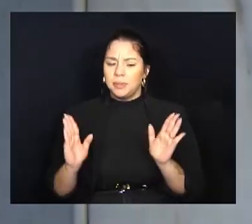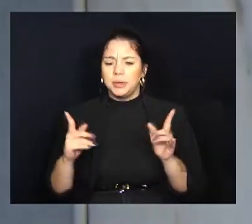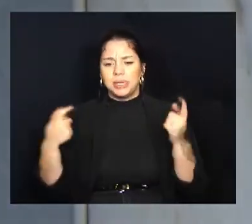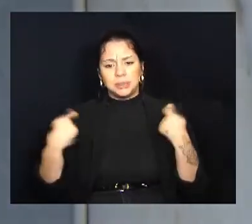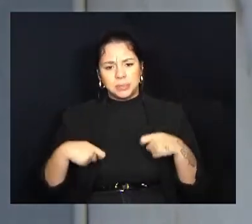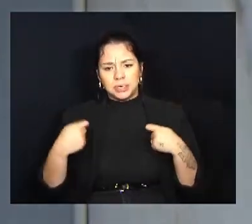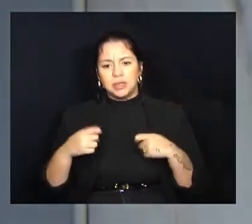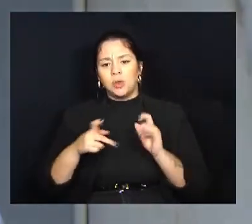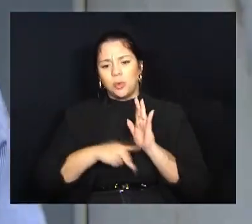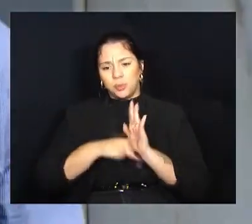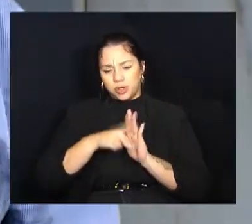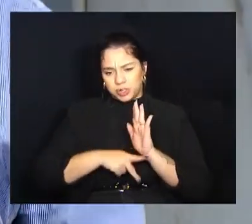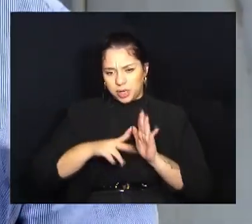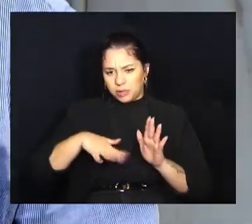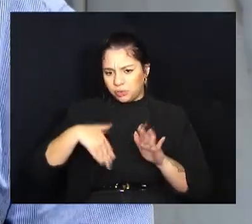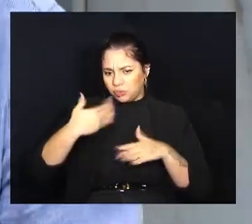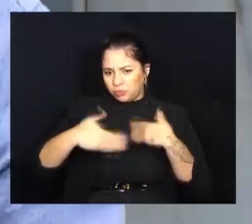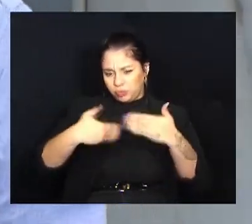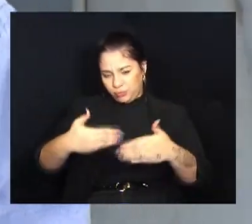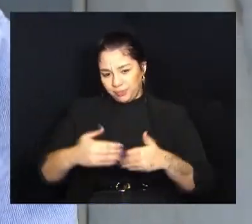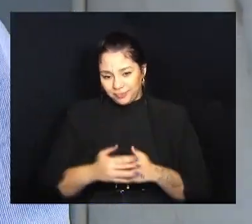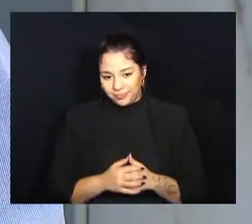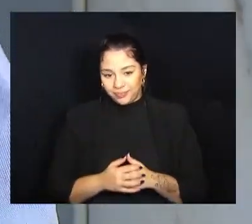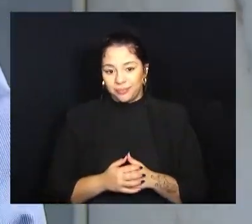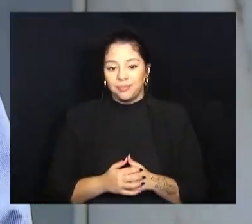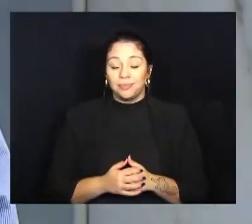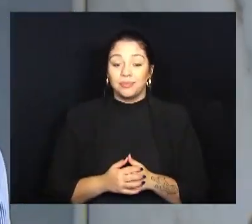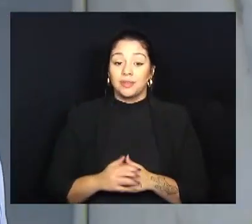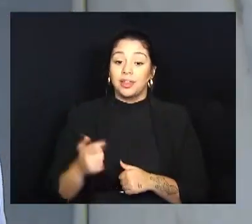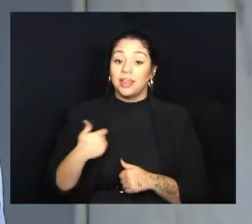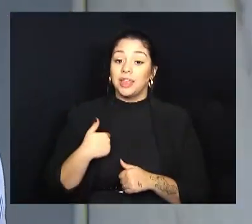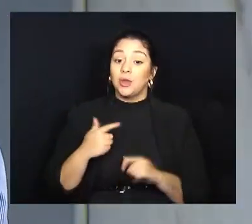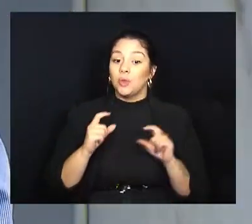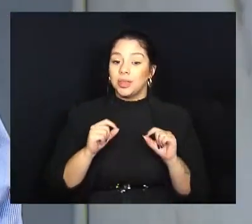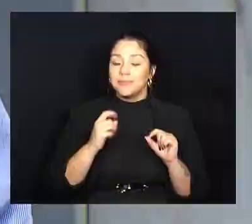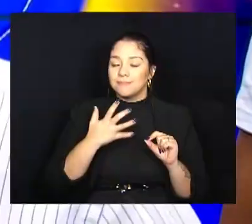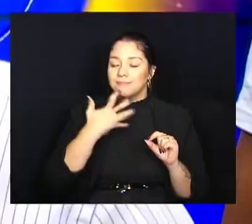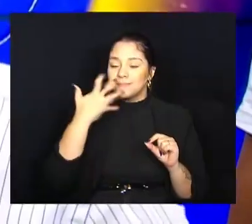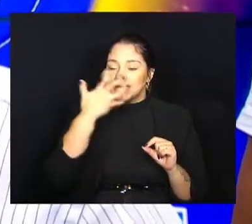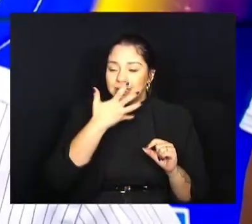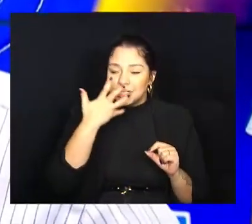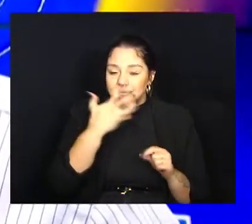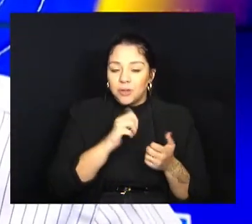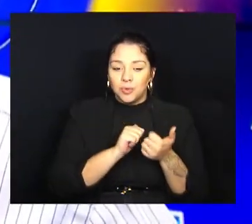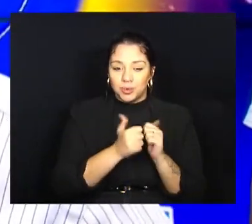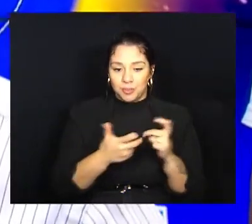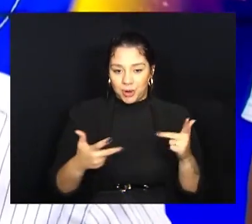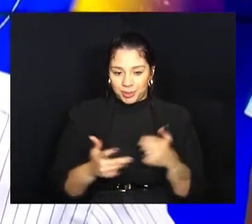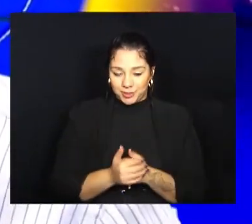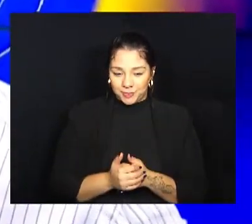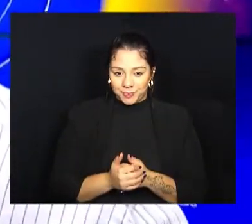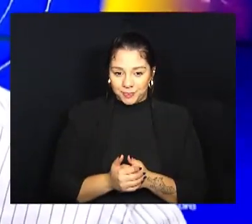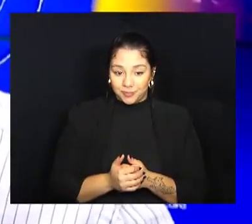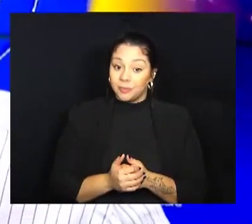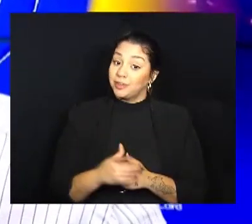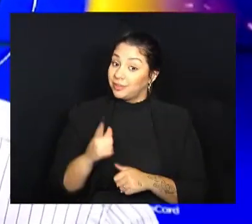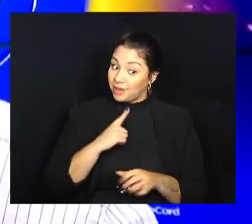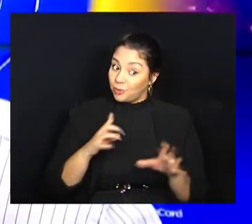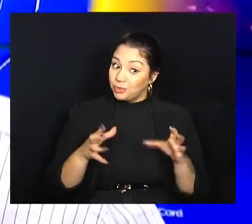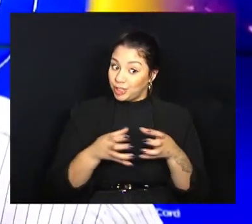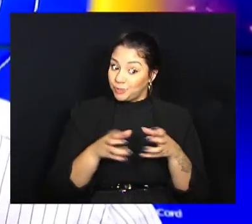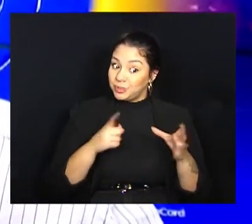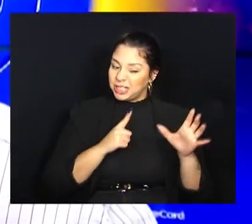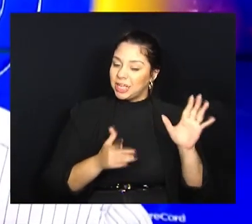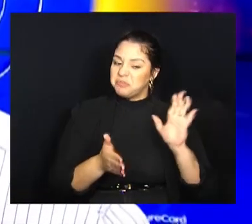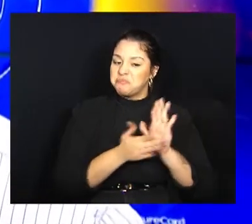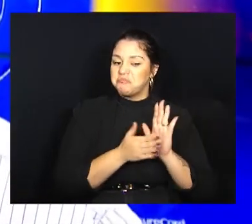projeto seja um projeto vencedor. Tá? Eu tenho essa paixão pelo esporte. Um time que vem aí com promessa, com grandes